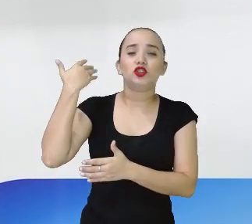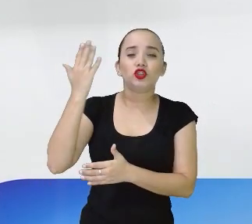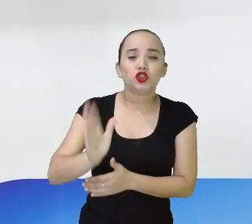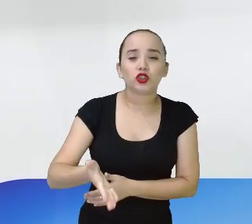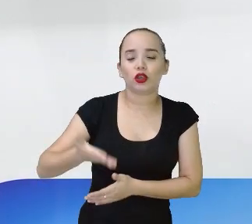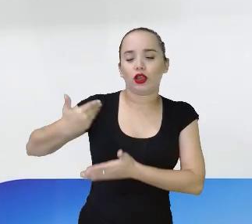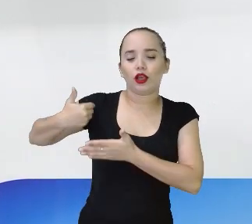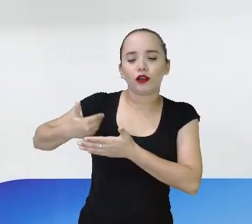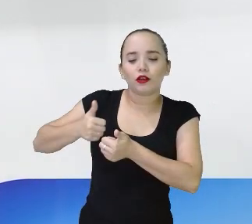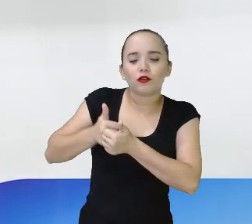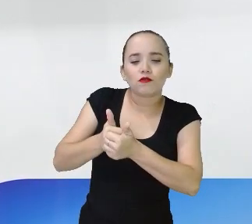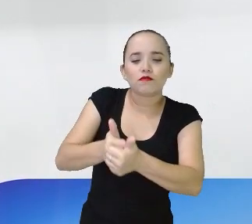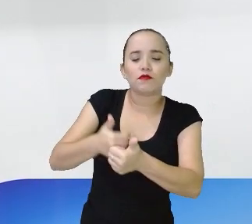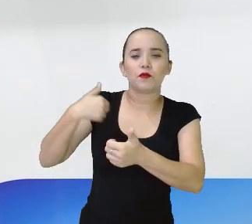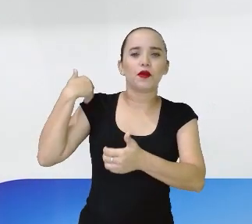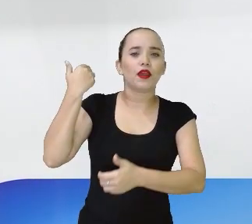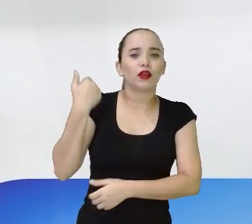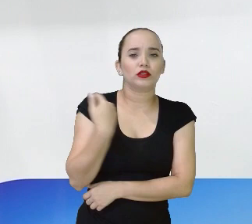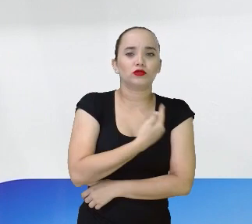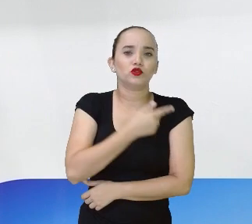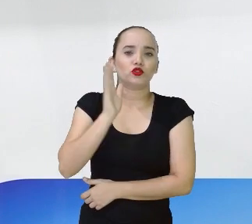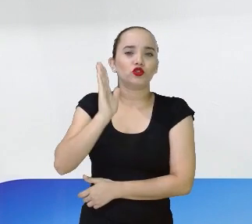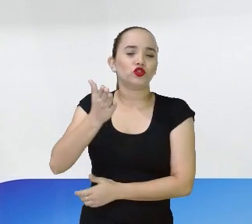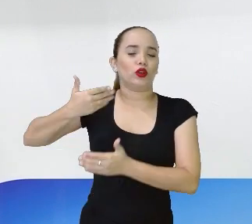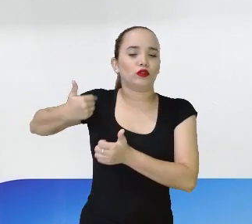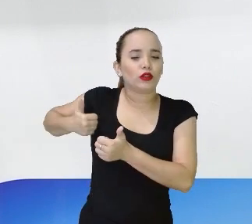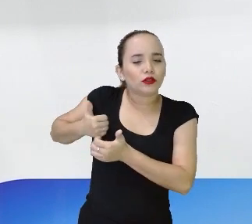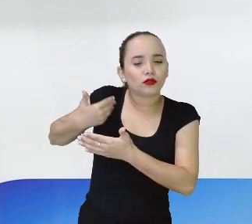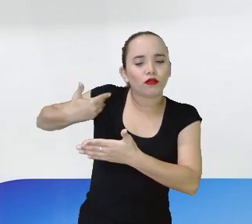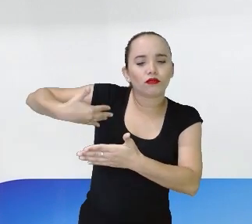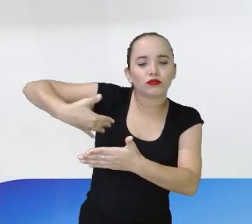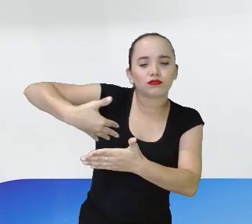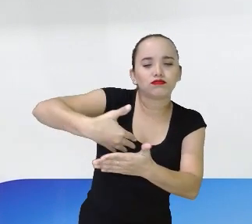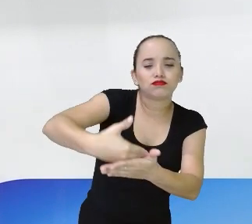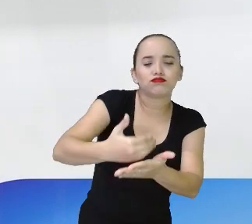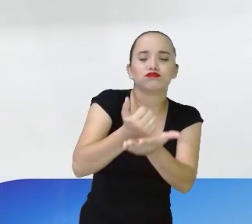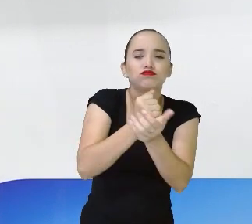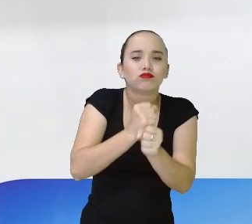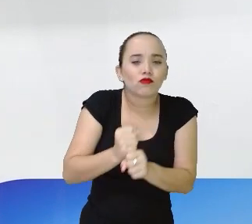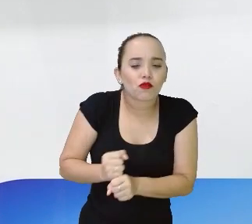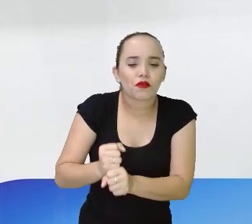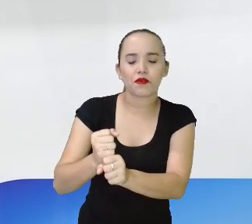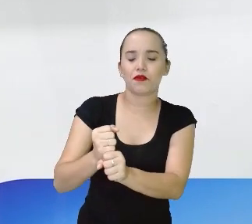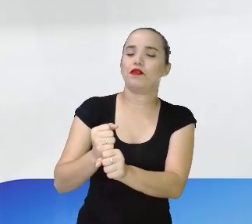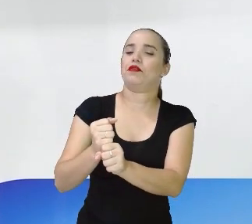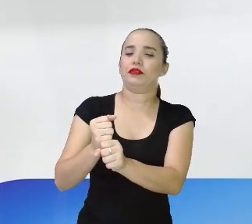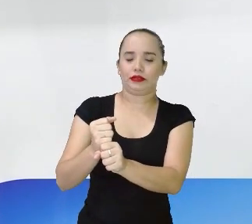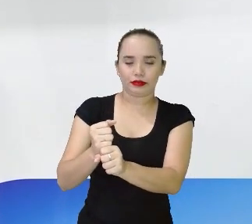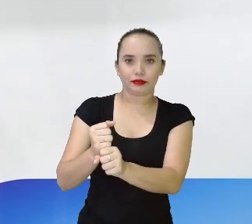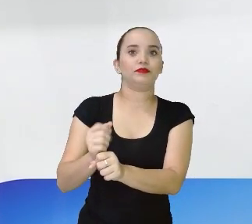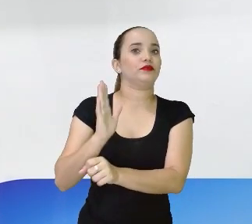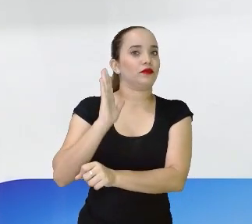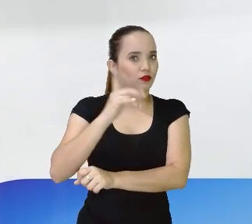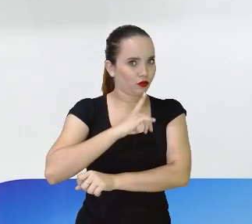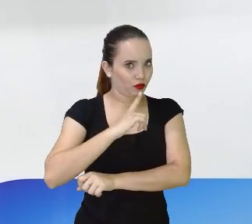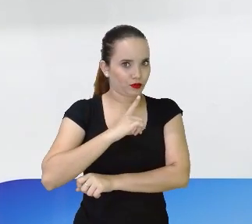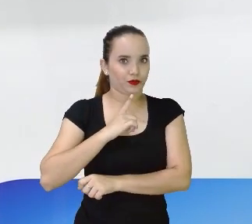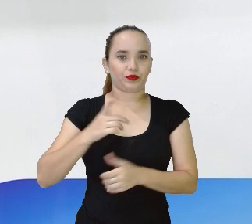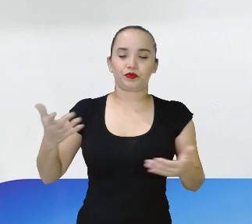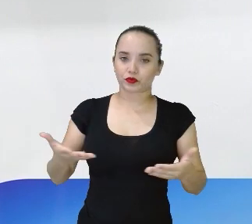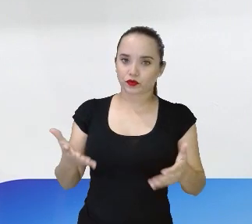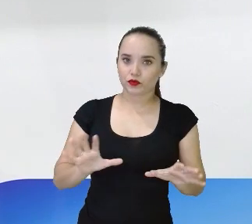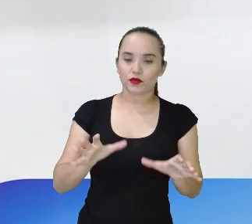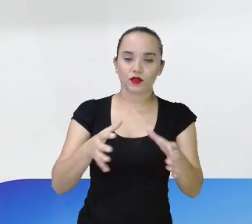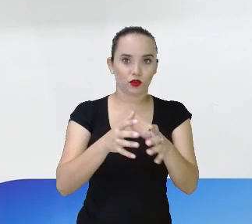tem vários estudantes que estão aí desde o nosso início, que a gente começou com as primeiras aulas, né, este ano, no 4º